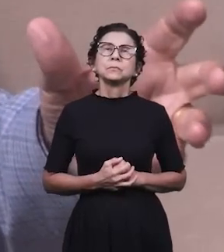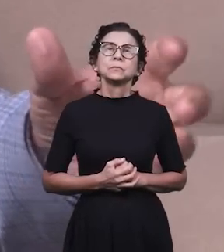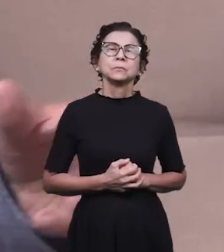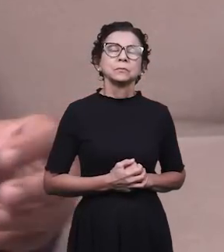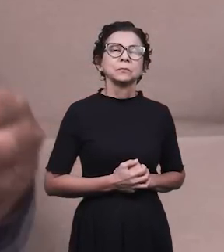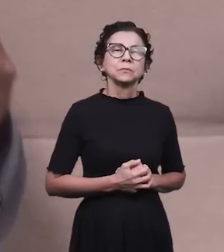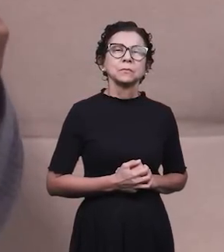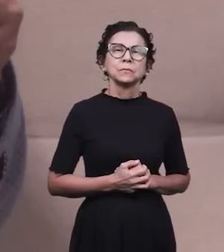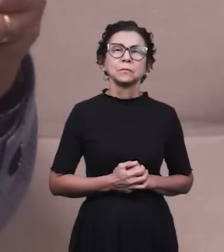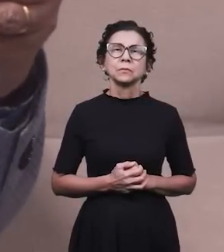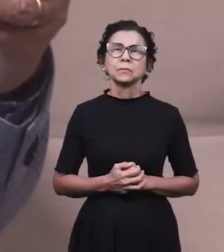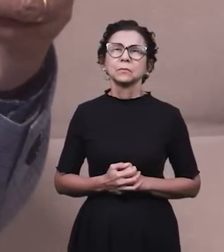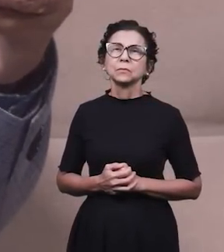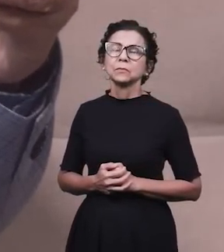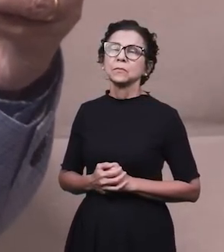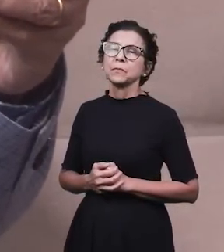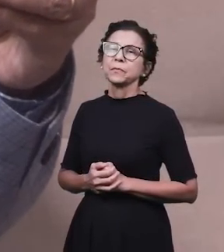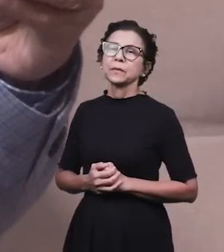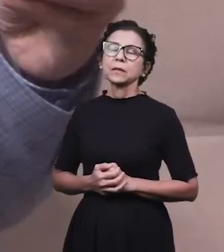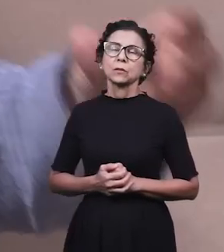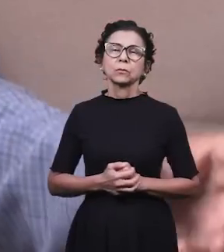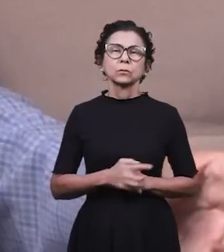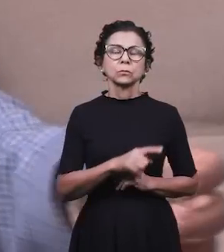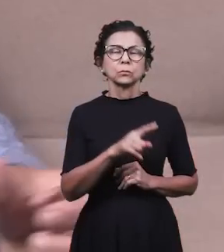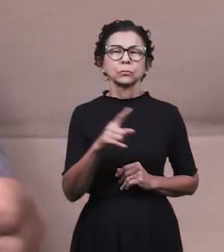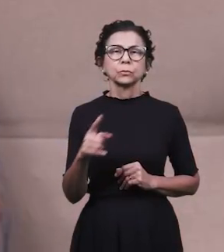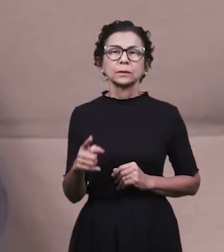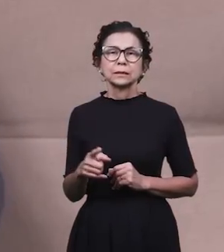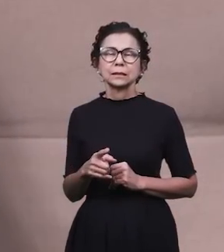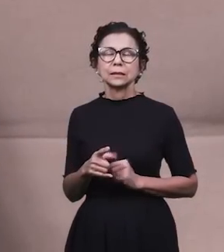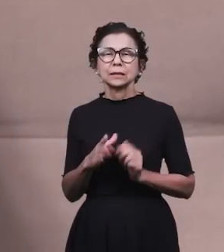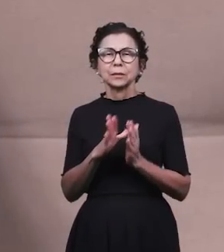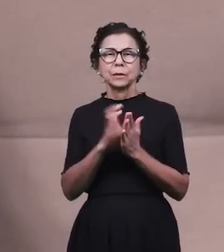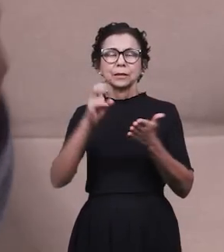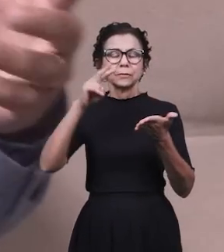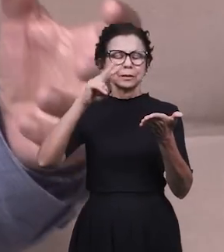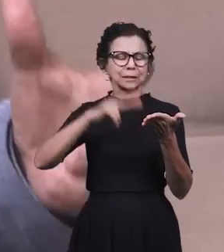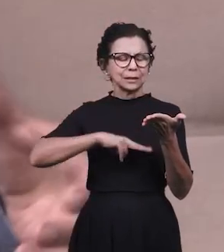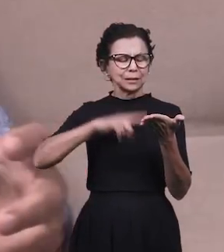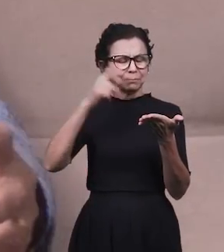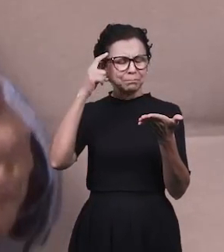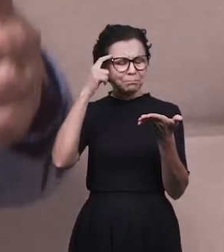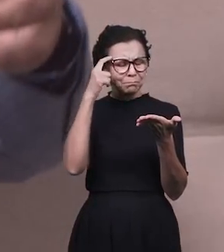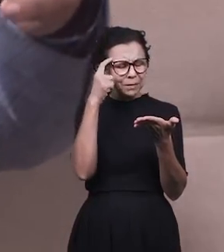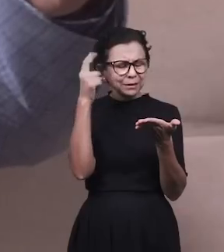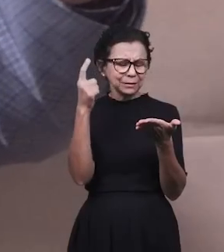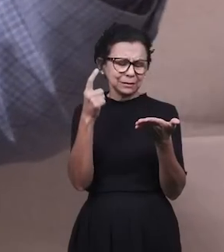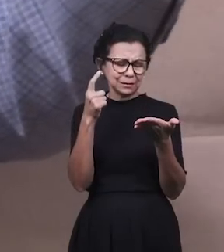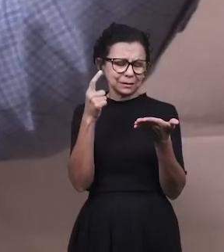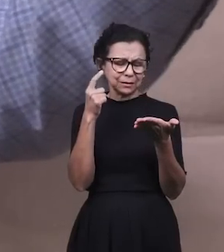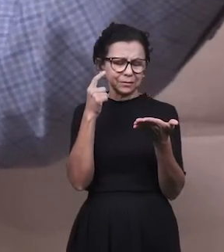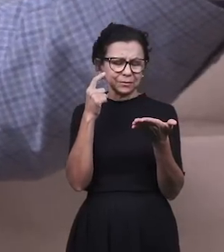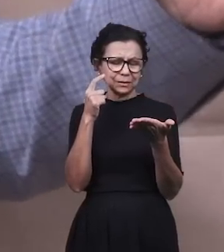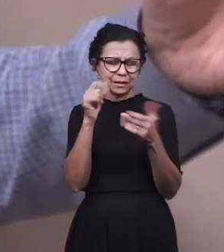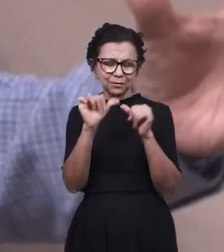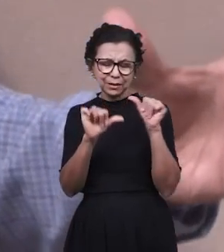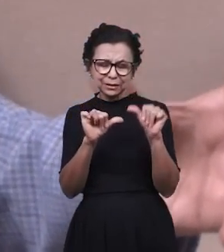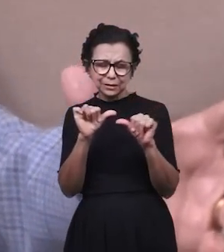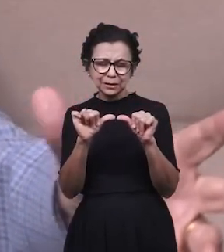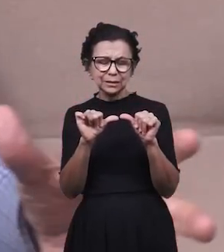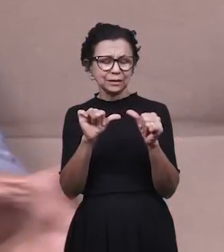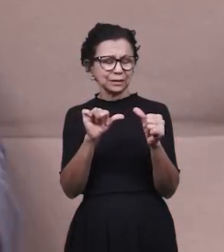glorioso. Quando você medita nisso, né? Quais são essas riquezas, pastor, que